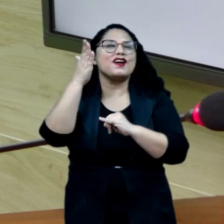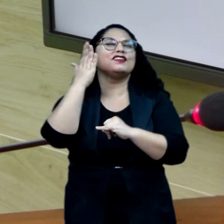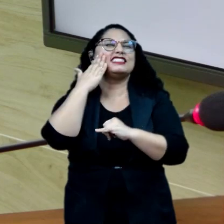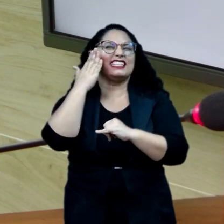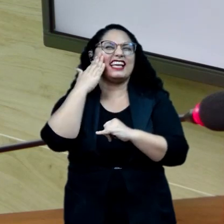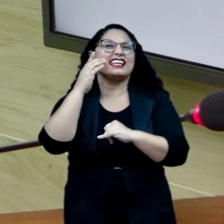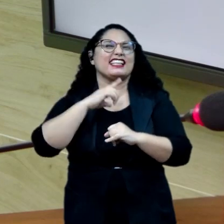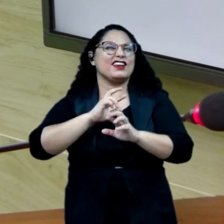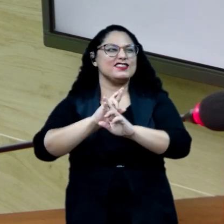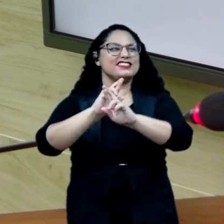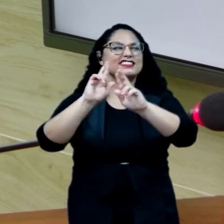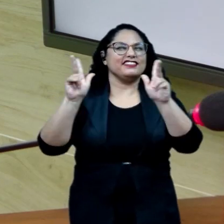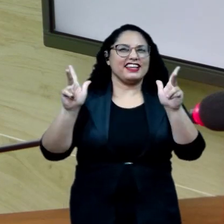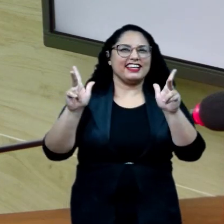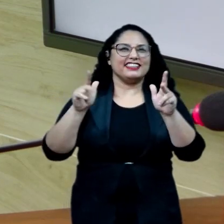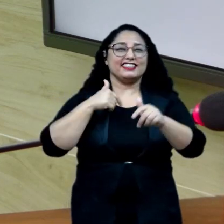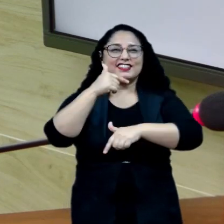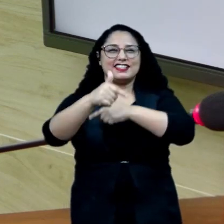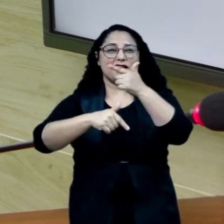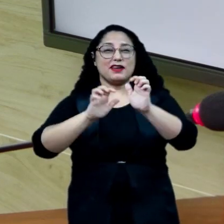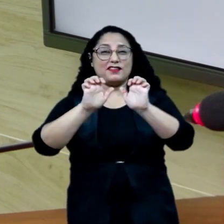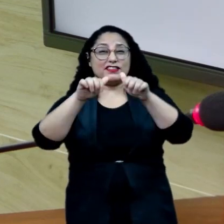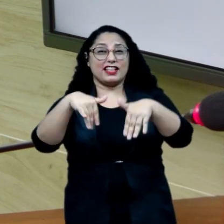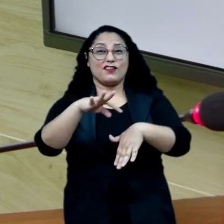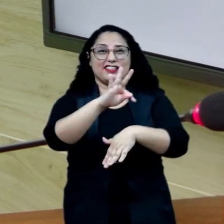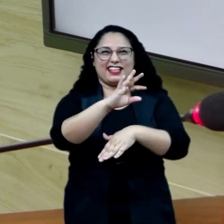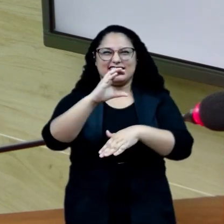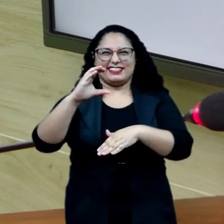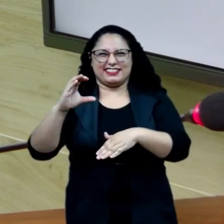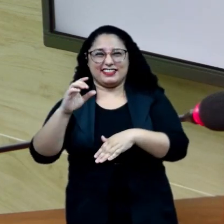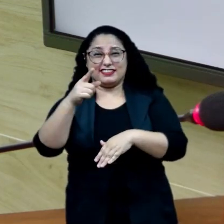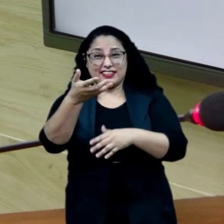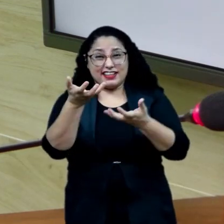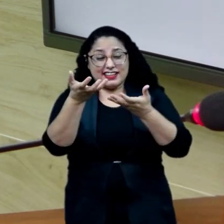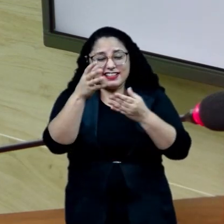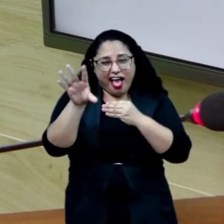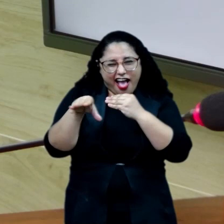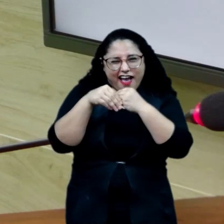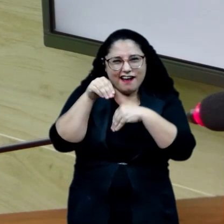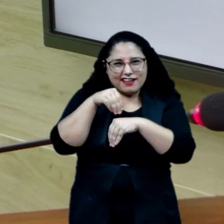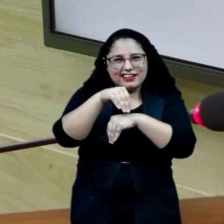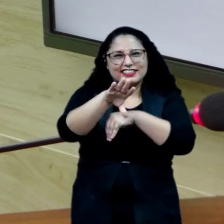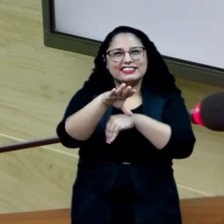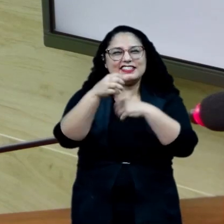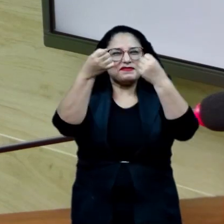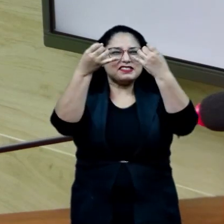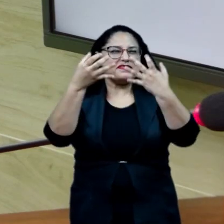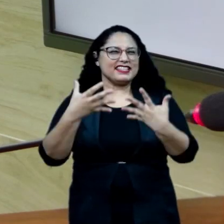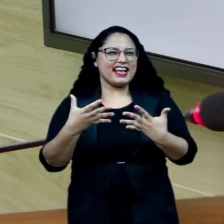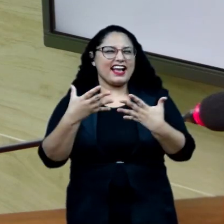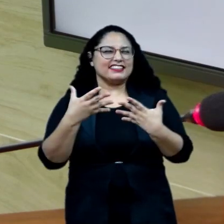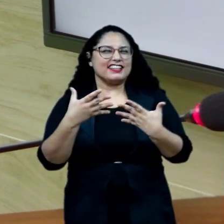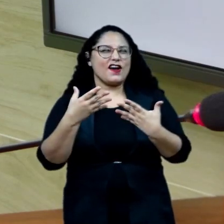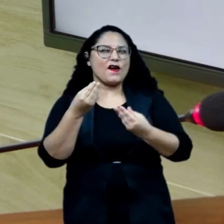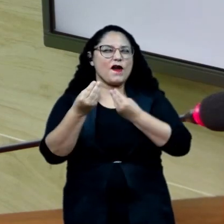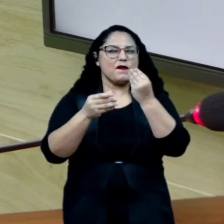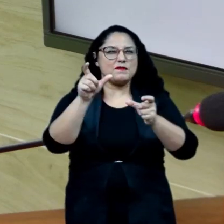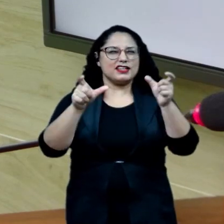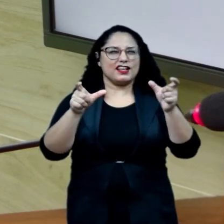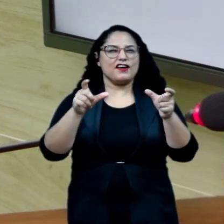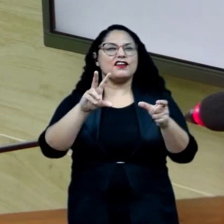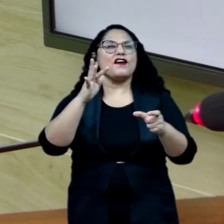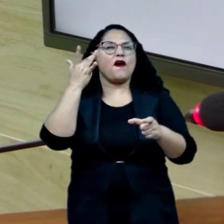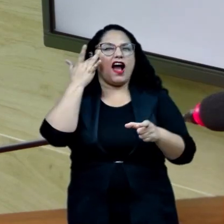ele tem um diferencial no trabalho final de conclusão, né? Então, se você quiser dar uma leve explicação, uma palhinha para a galera, que eu acho